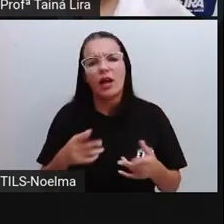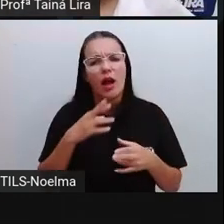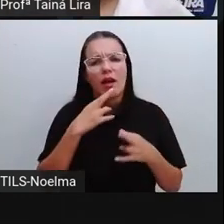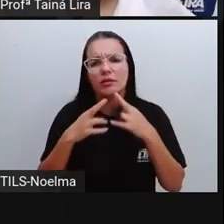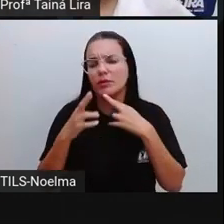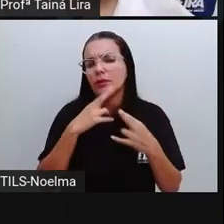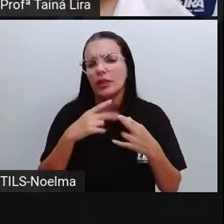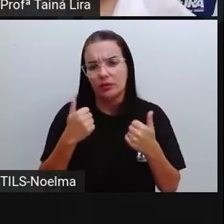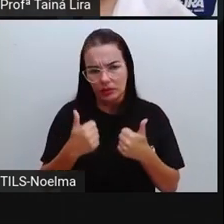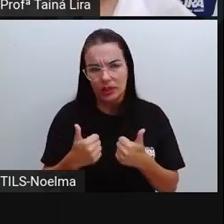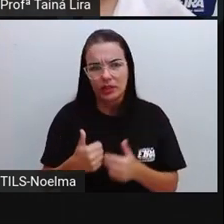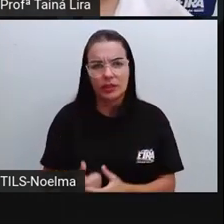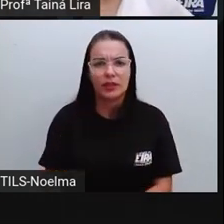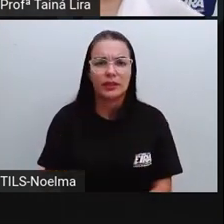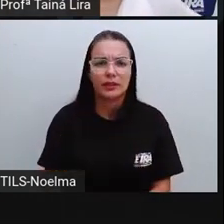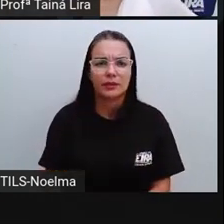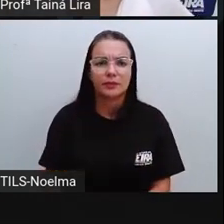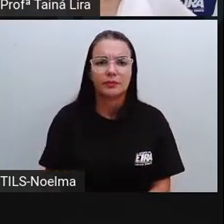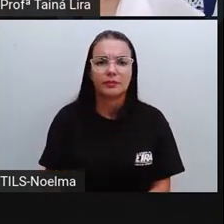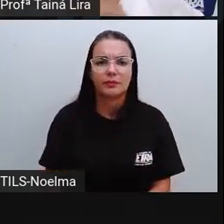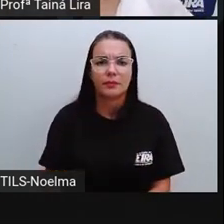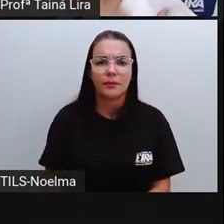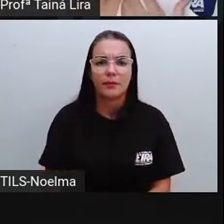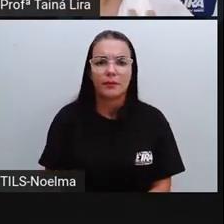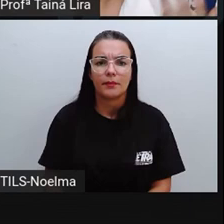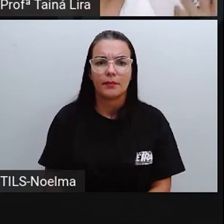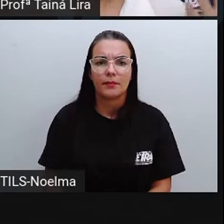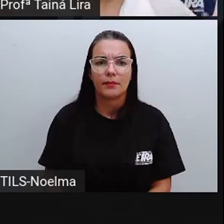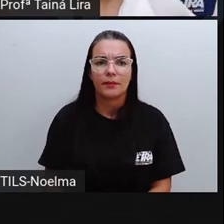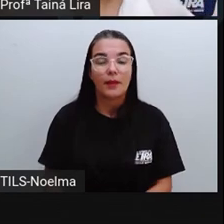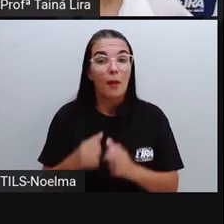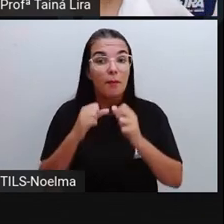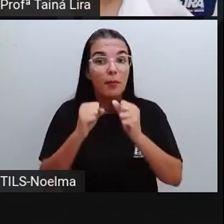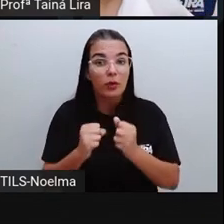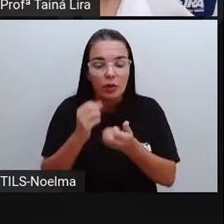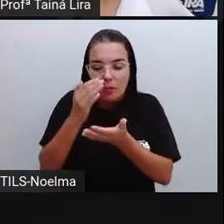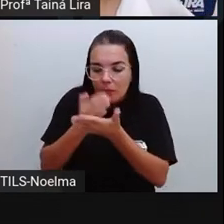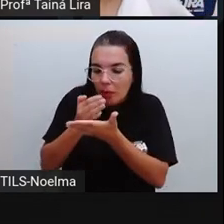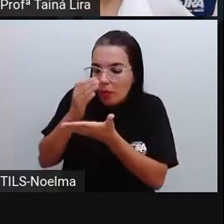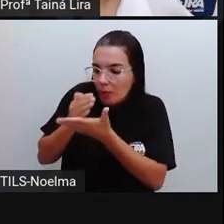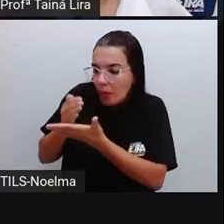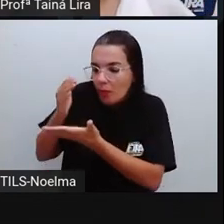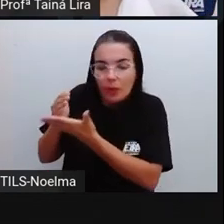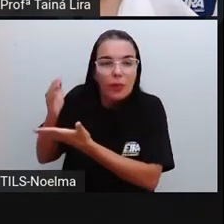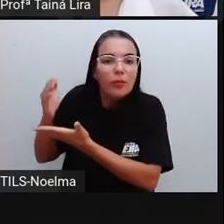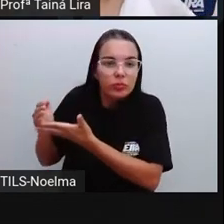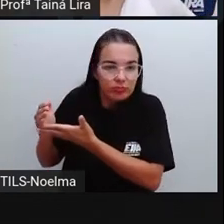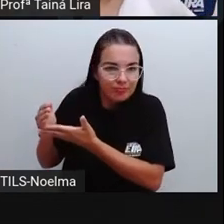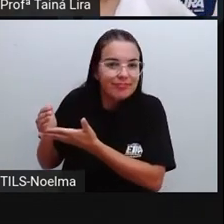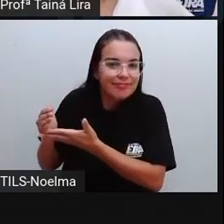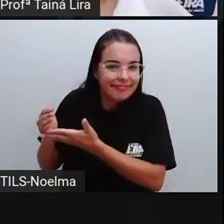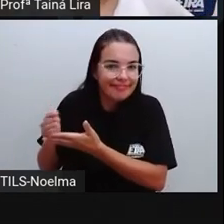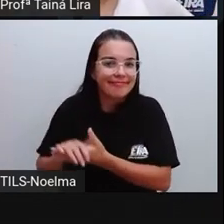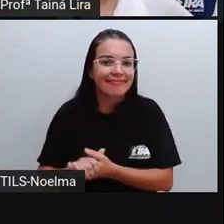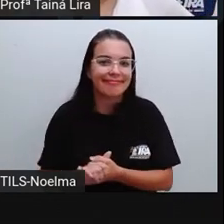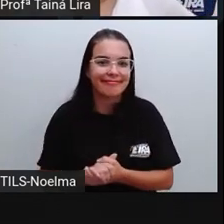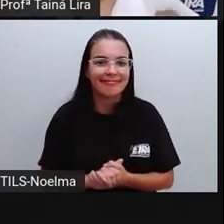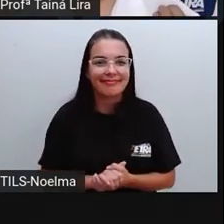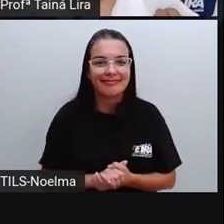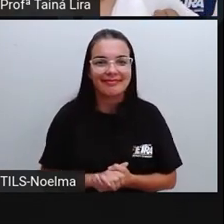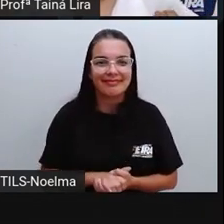de vocês. Então, qual é a sugestão? Fazer uma decomposição, tá certo? Então, o que foi que a Pró fez?